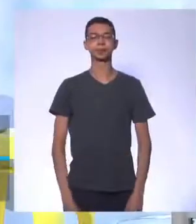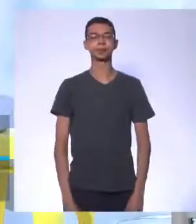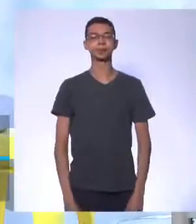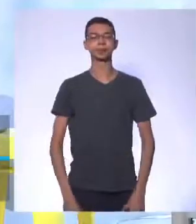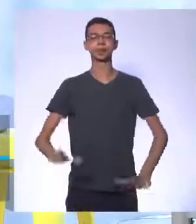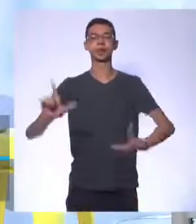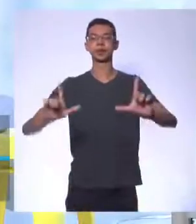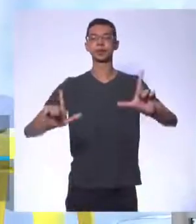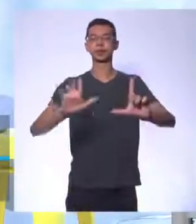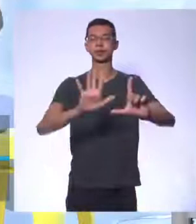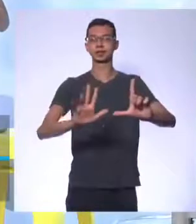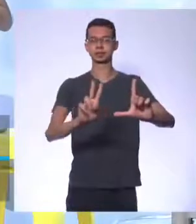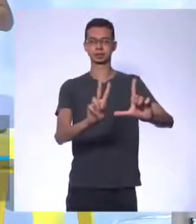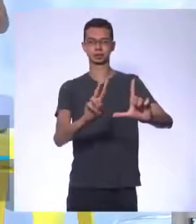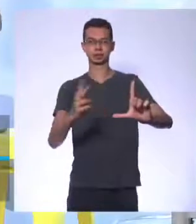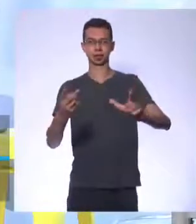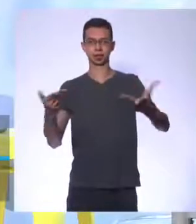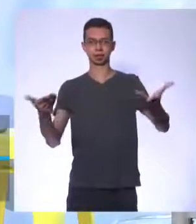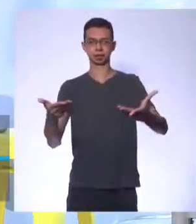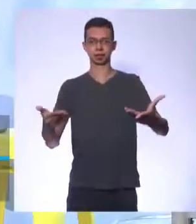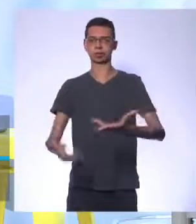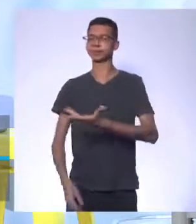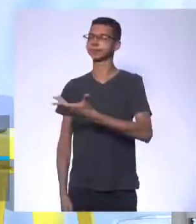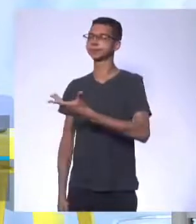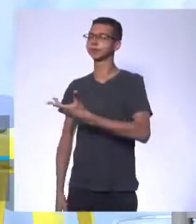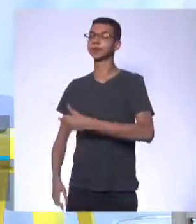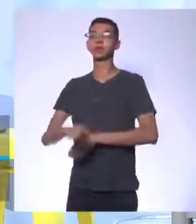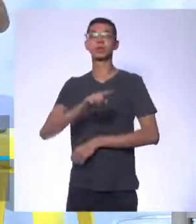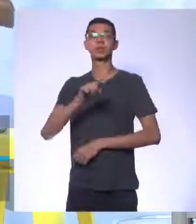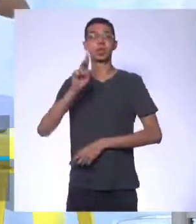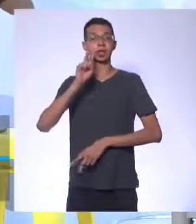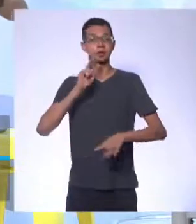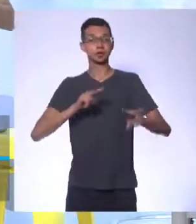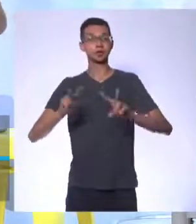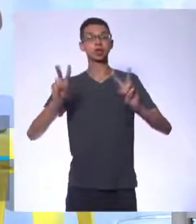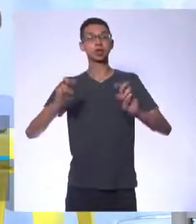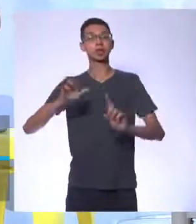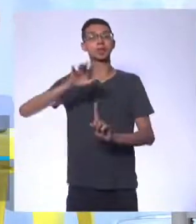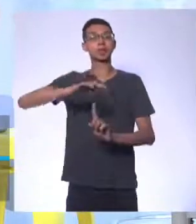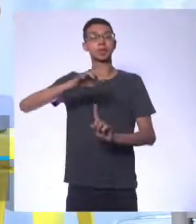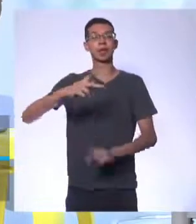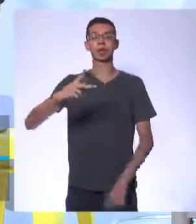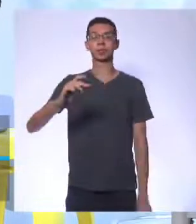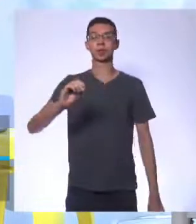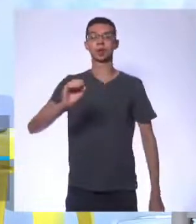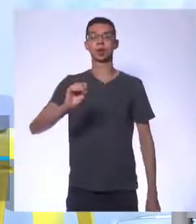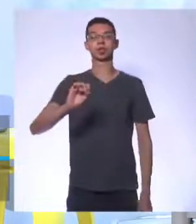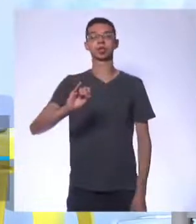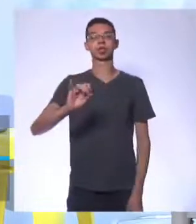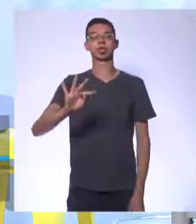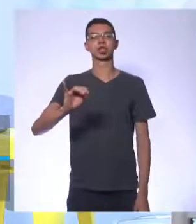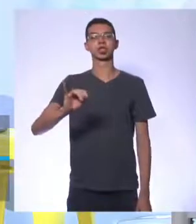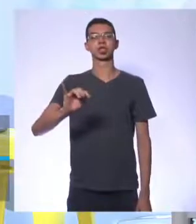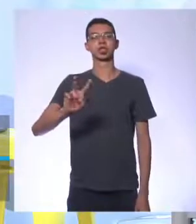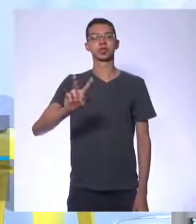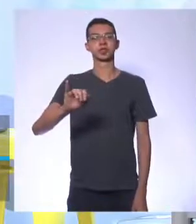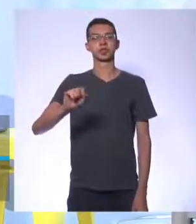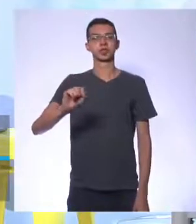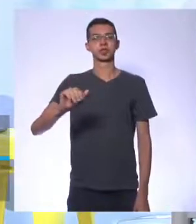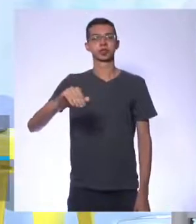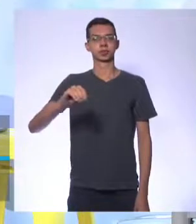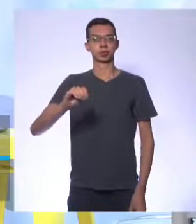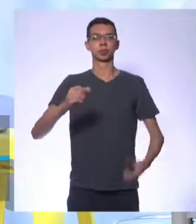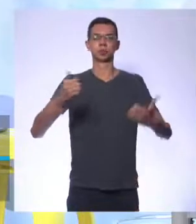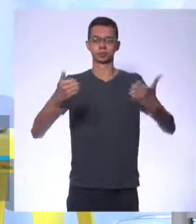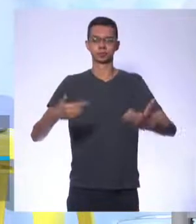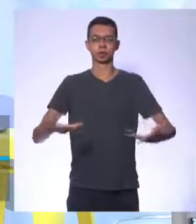tela, a gente vai ver aí as influências do positivismo. Agora a gente vai falar das influências filosóficas, né,